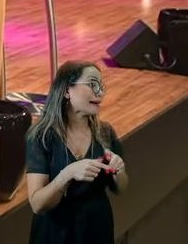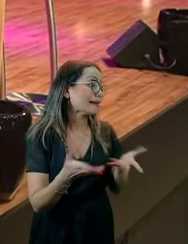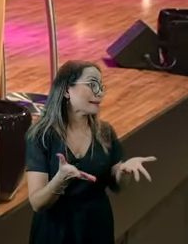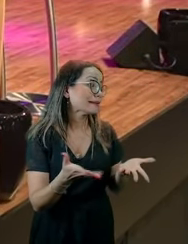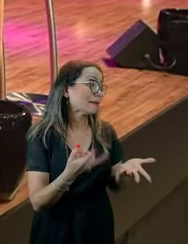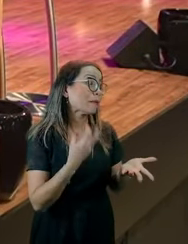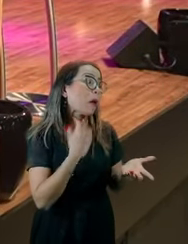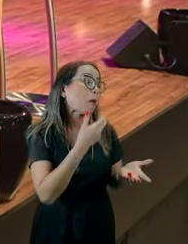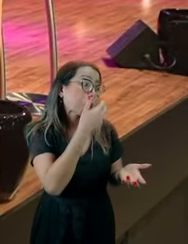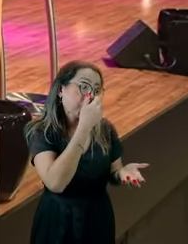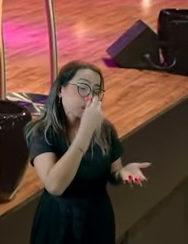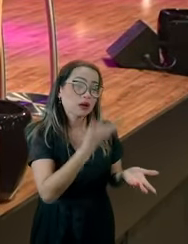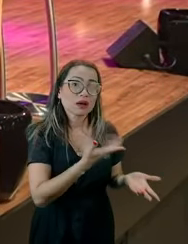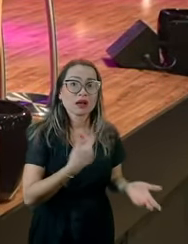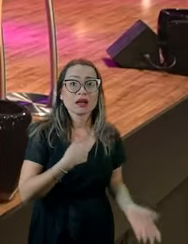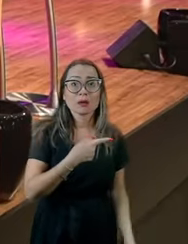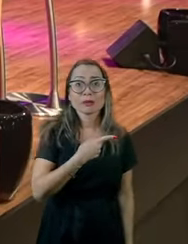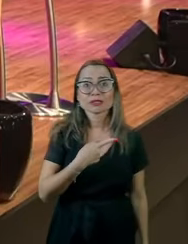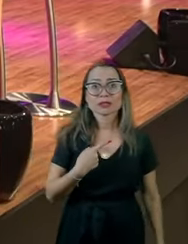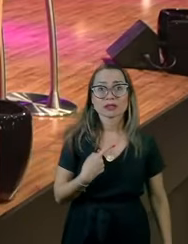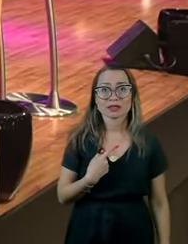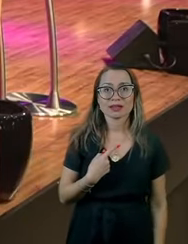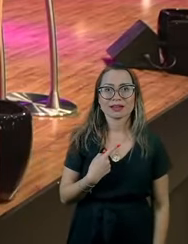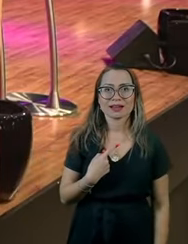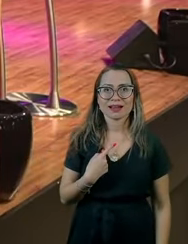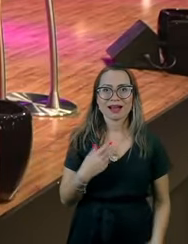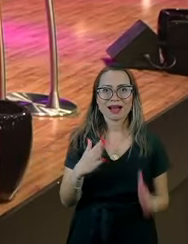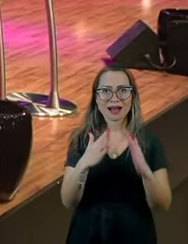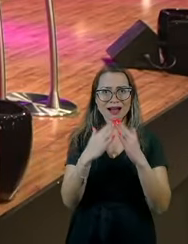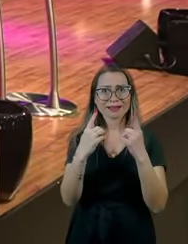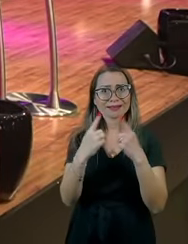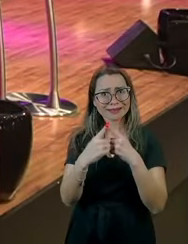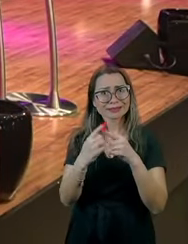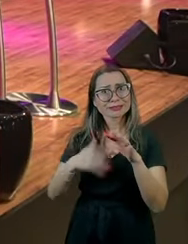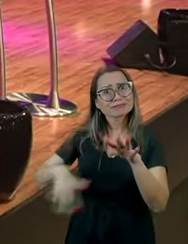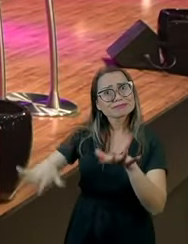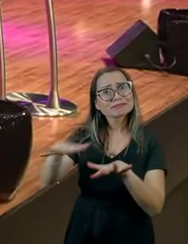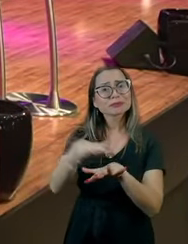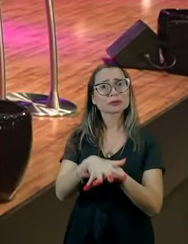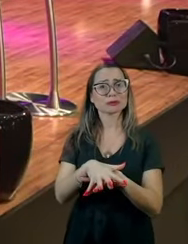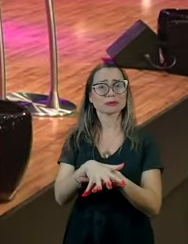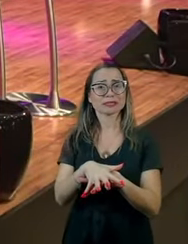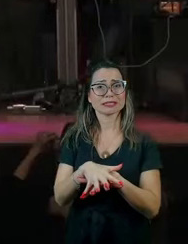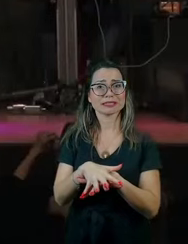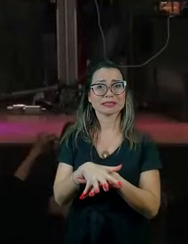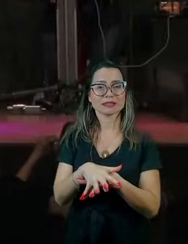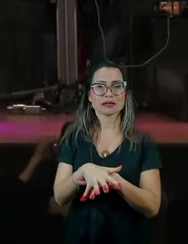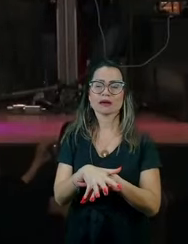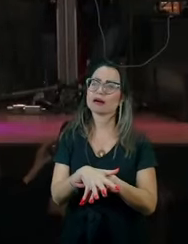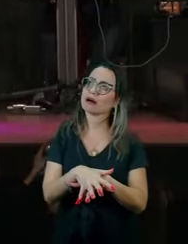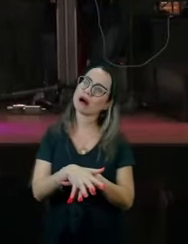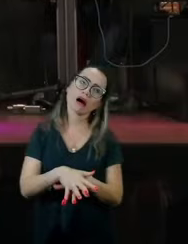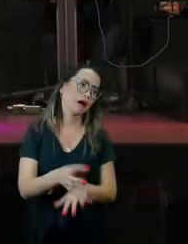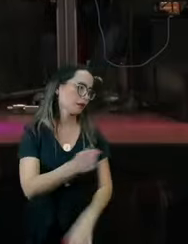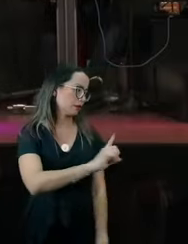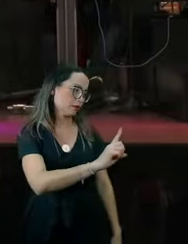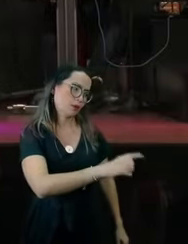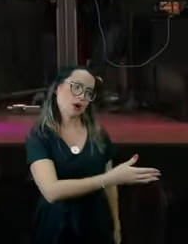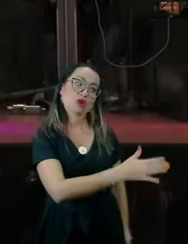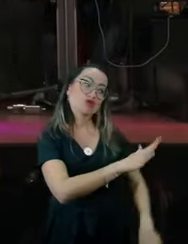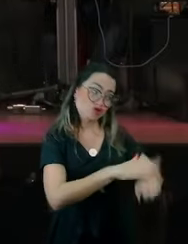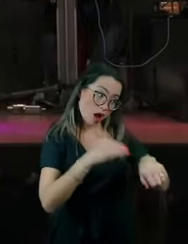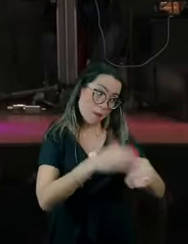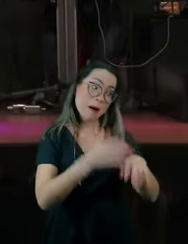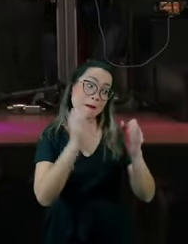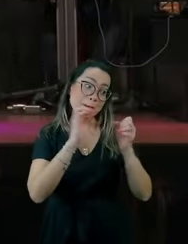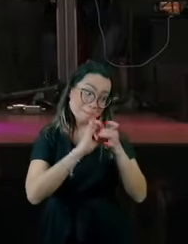pastora, a igreja é uma igreja inclusiva. Eu falei, mas nem que vocês pendurem criança no teto. Nem